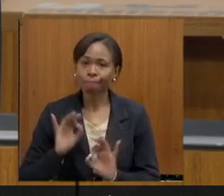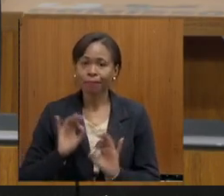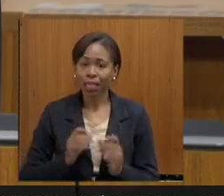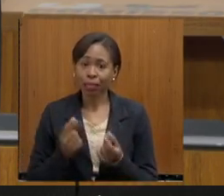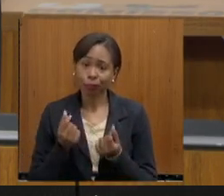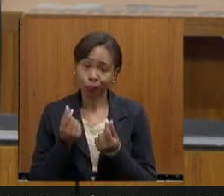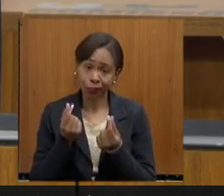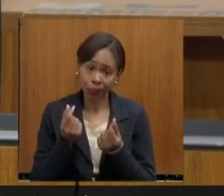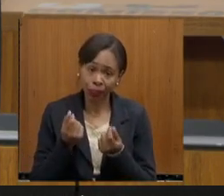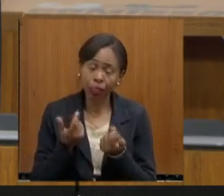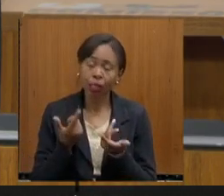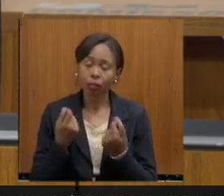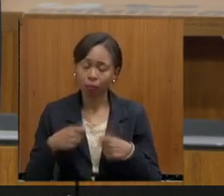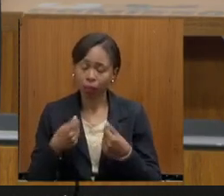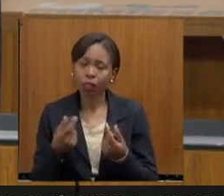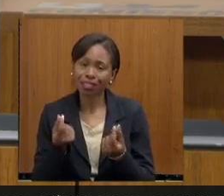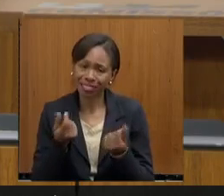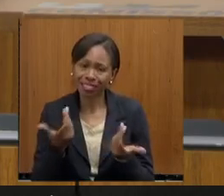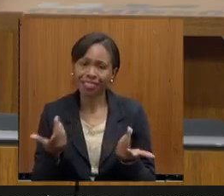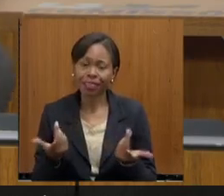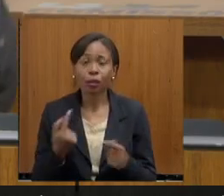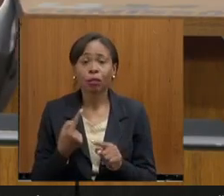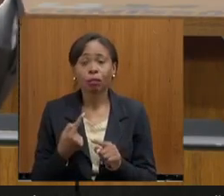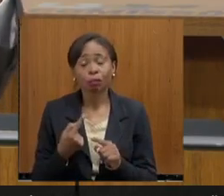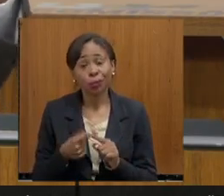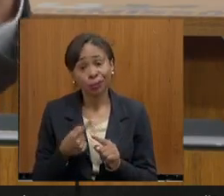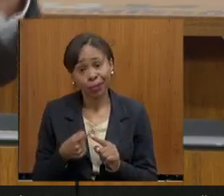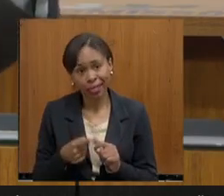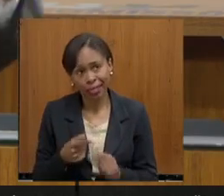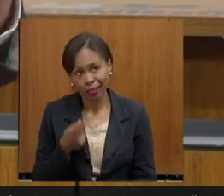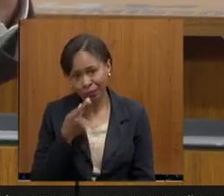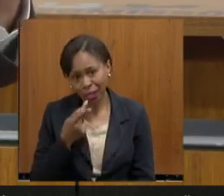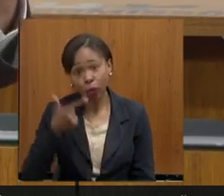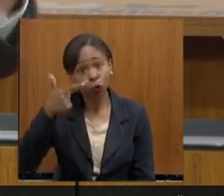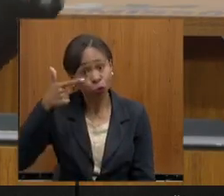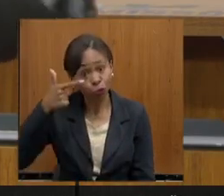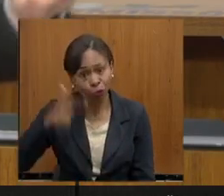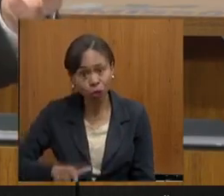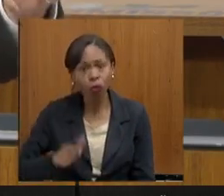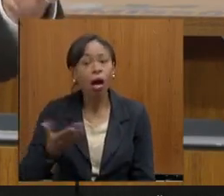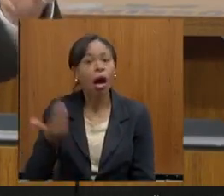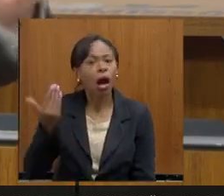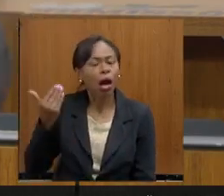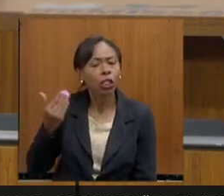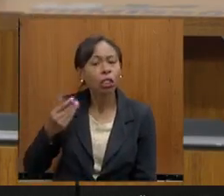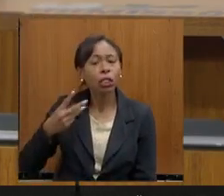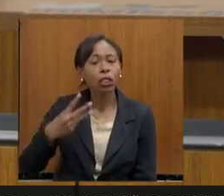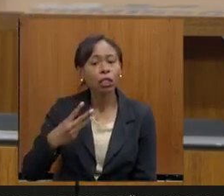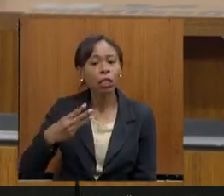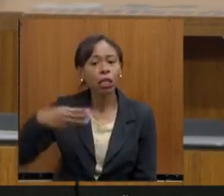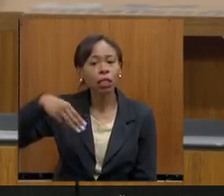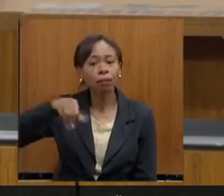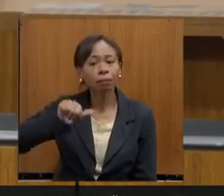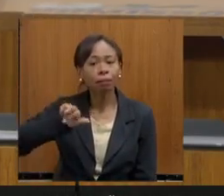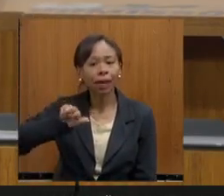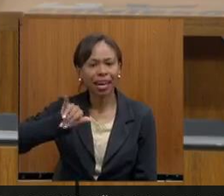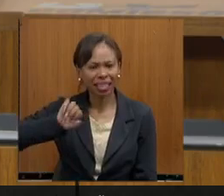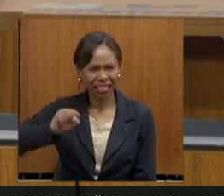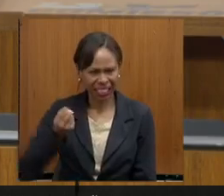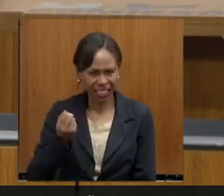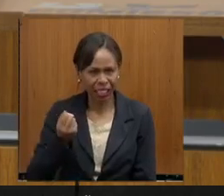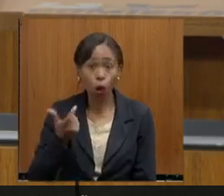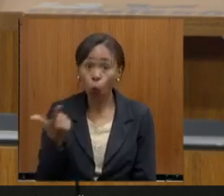financeiro é porque de novo repito né quando a gente conseguiu Três Marias a gente traz